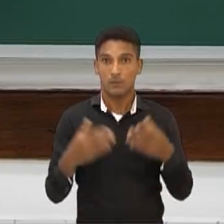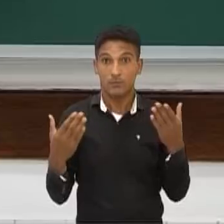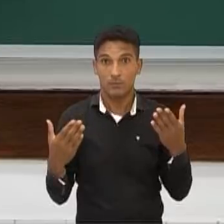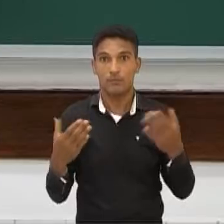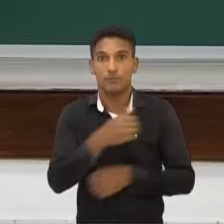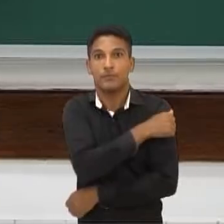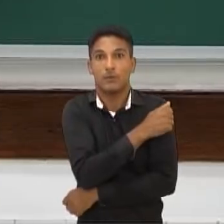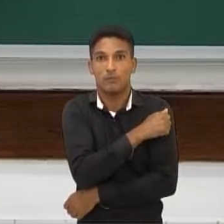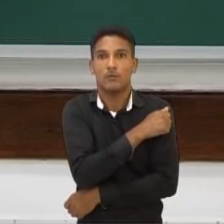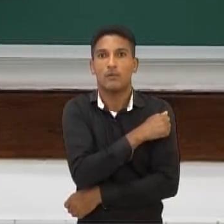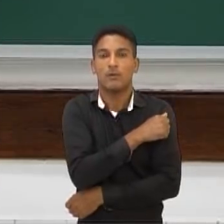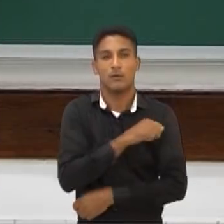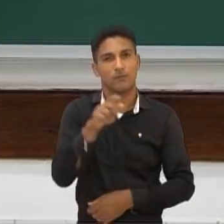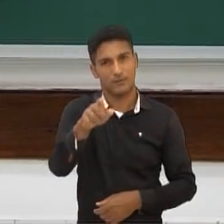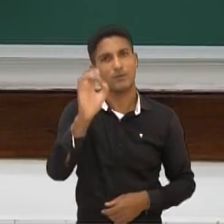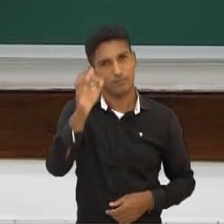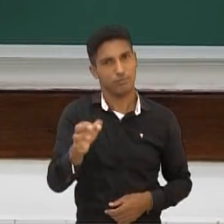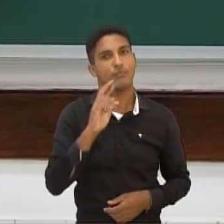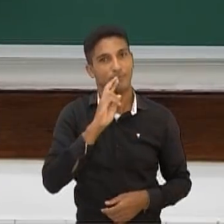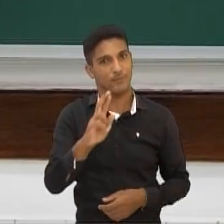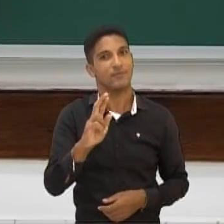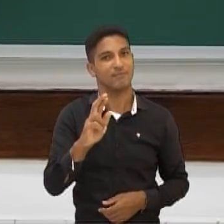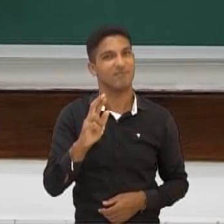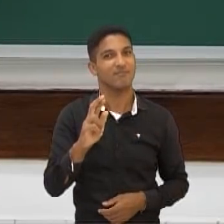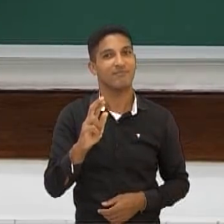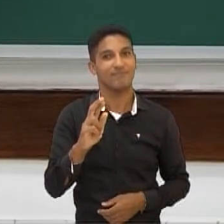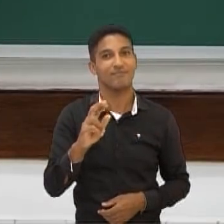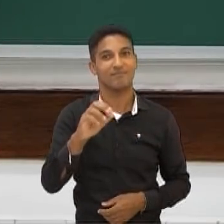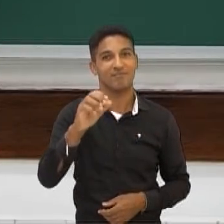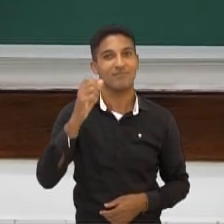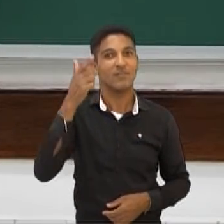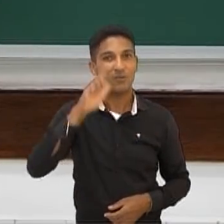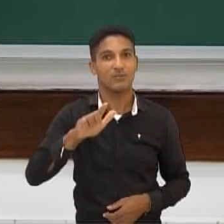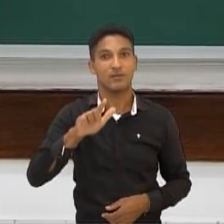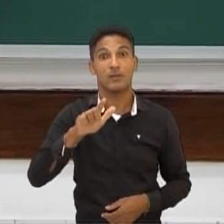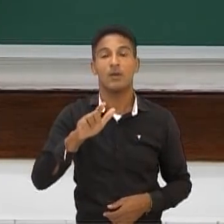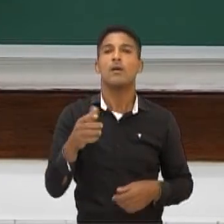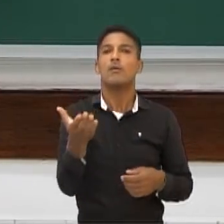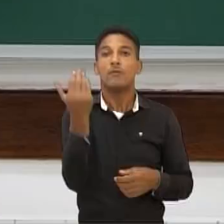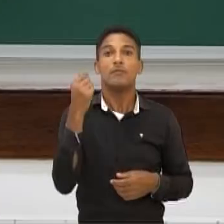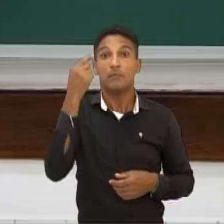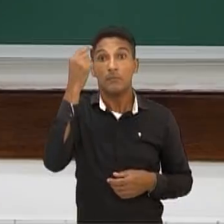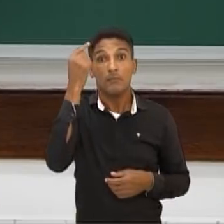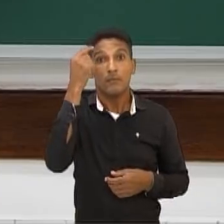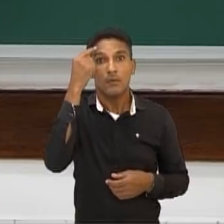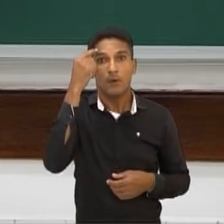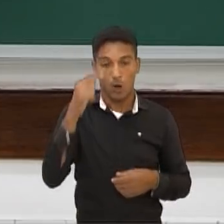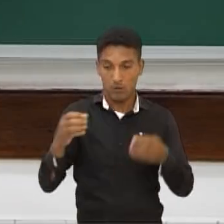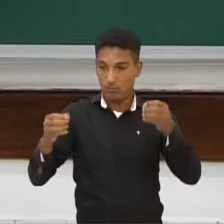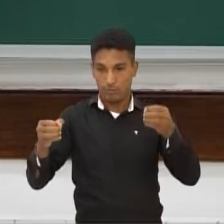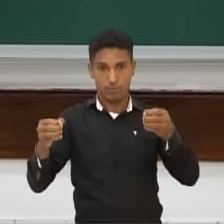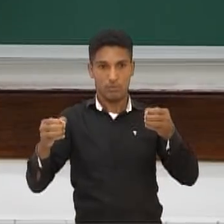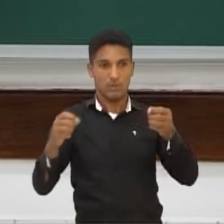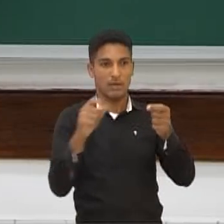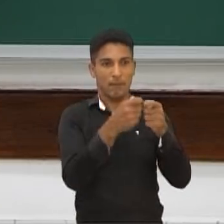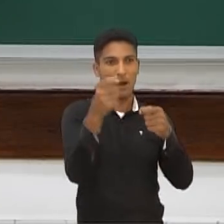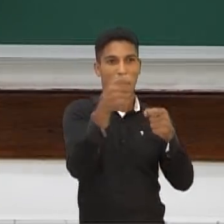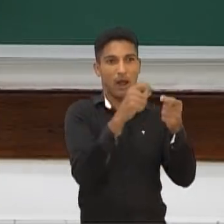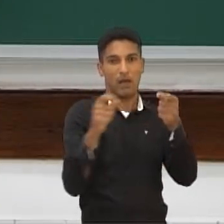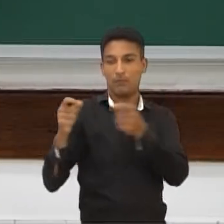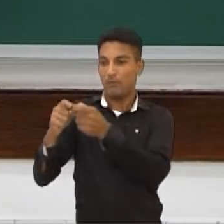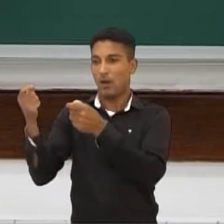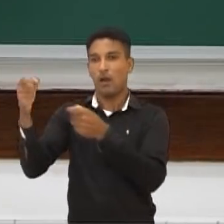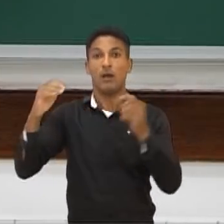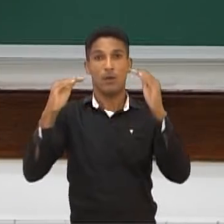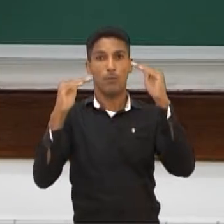Querido estudante, eu tenho certeza que você acertou esse exercício. Vamos pensar? Se os corpos estão em equilíbrio térmico, quer dizer